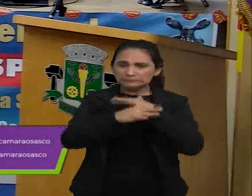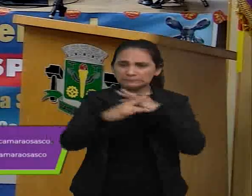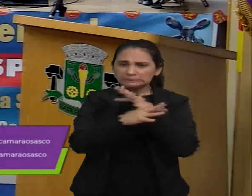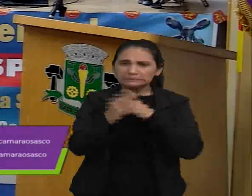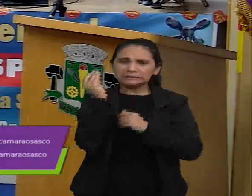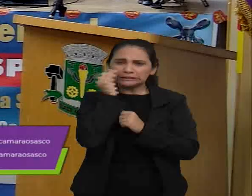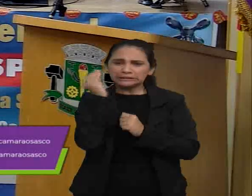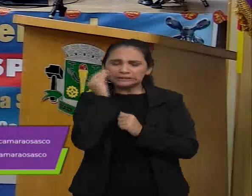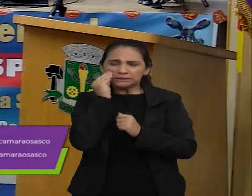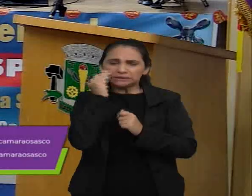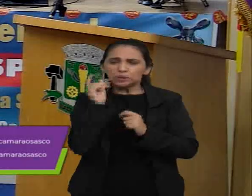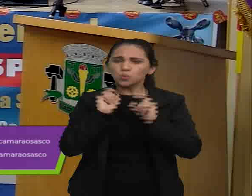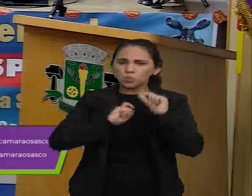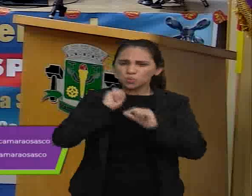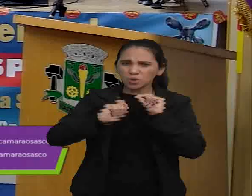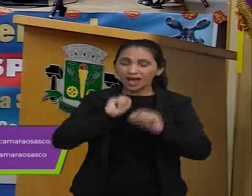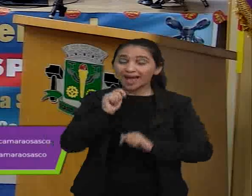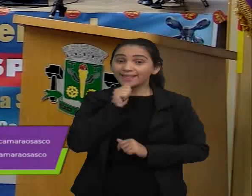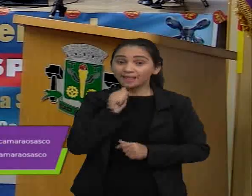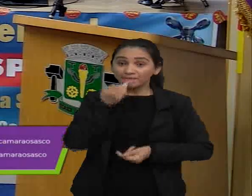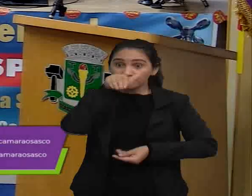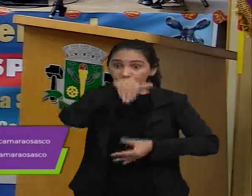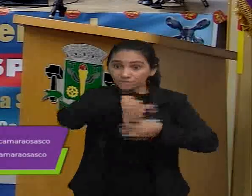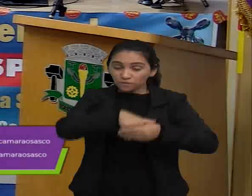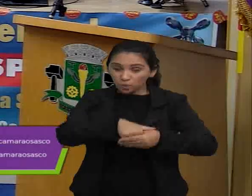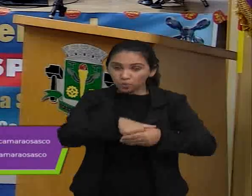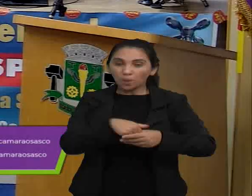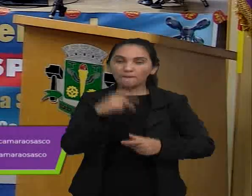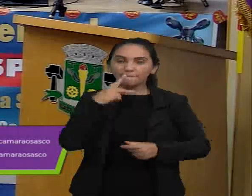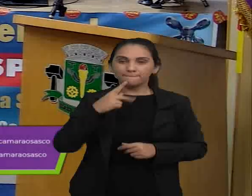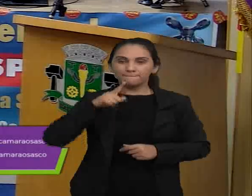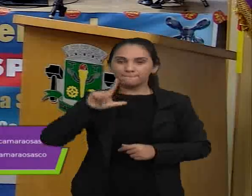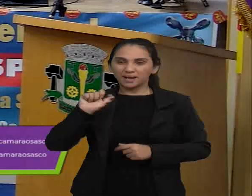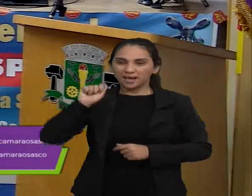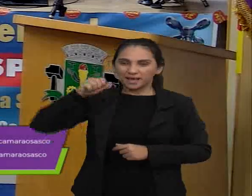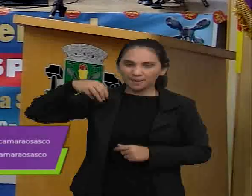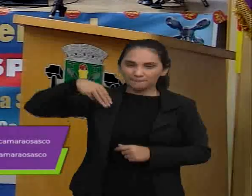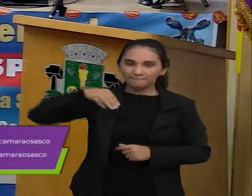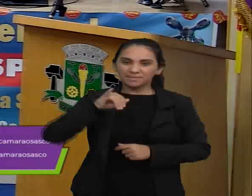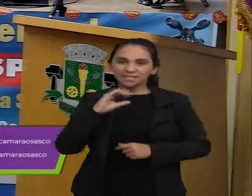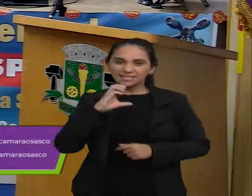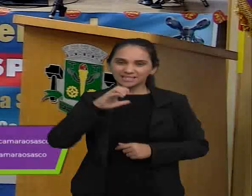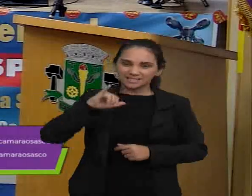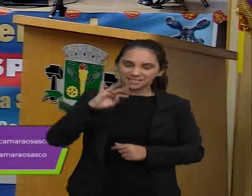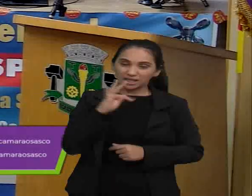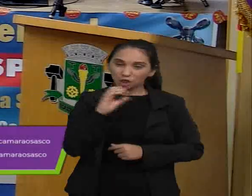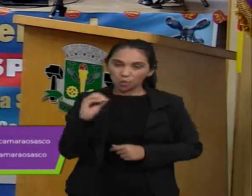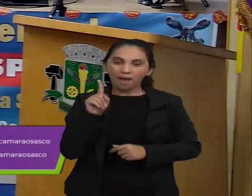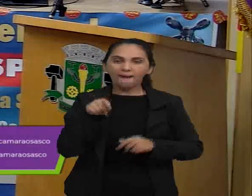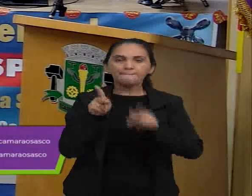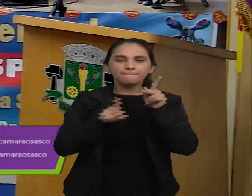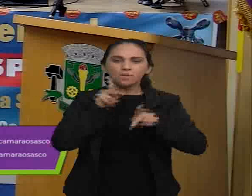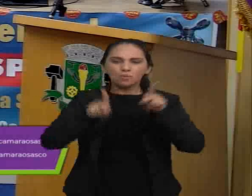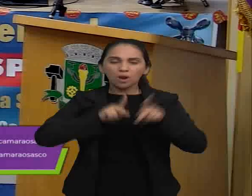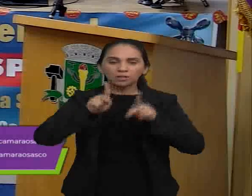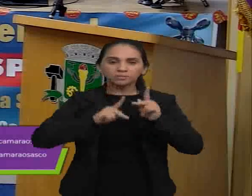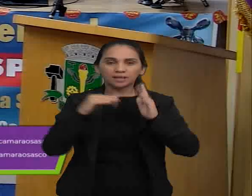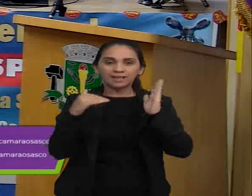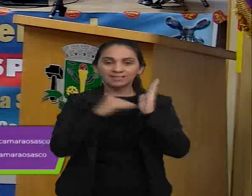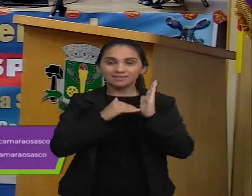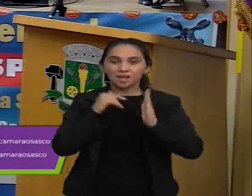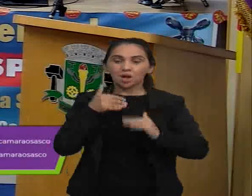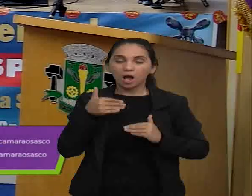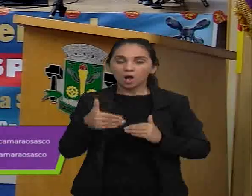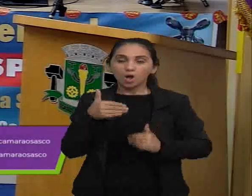plebiscito. Então, quem não votou ainda no plebiscito, pode procurar ali na frente, tem uma banquinha, que é um plebiscito popular, que vai até o